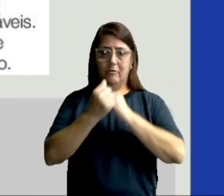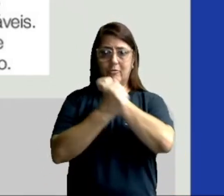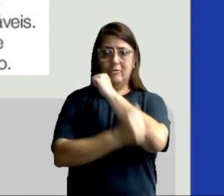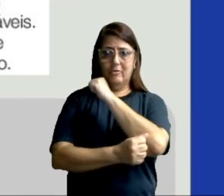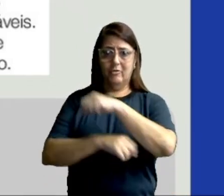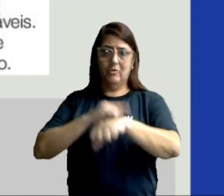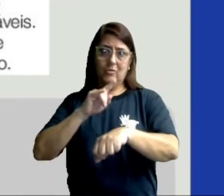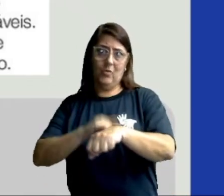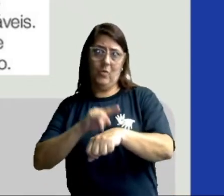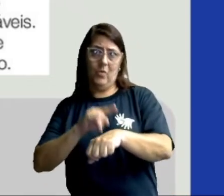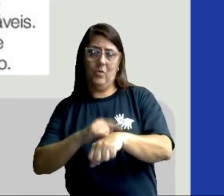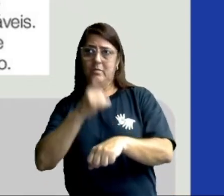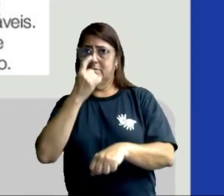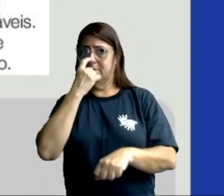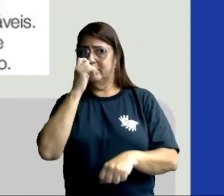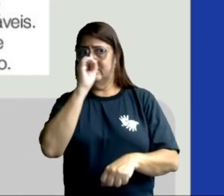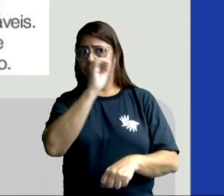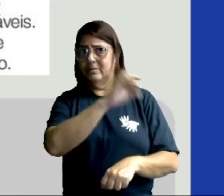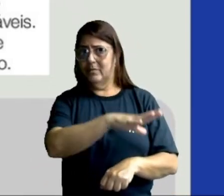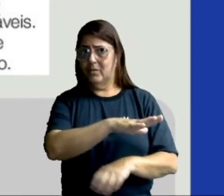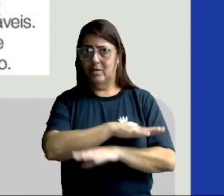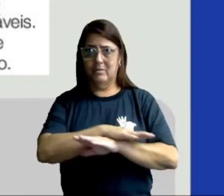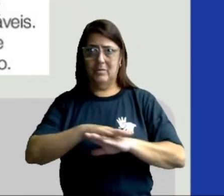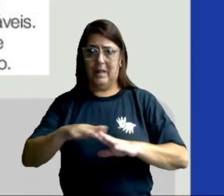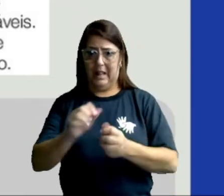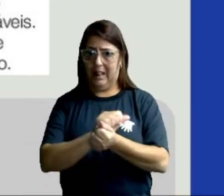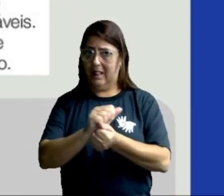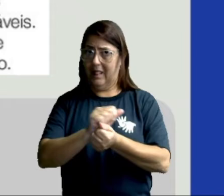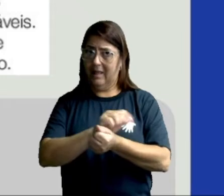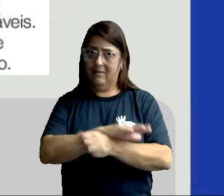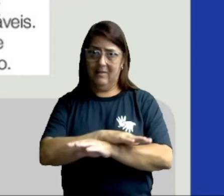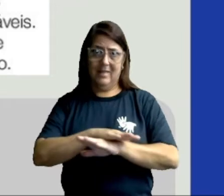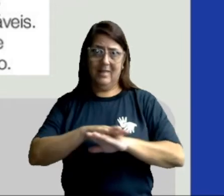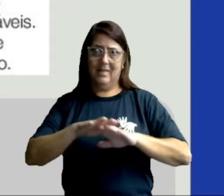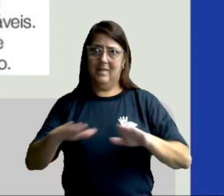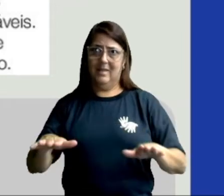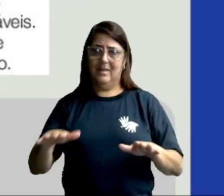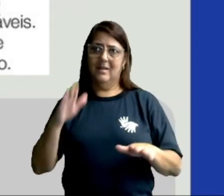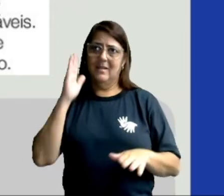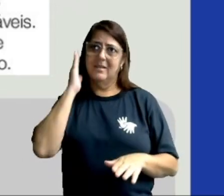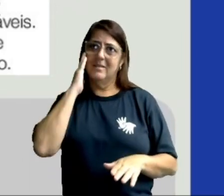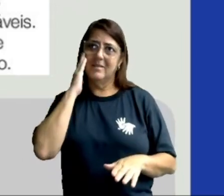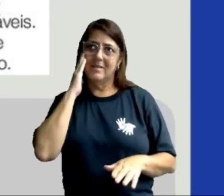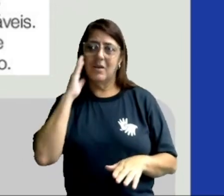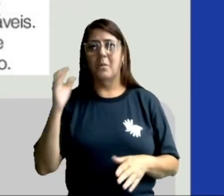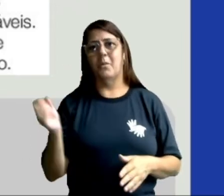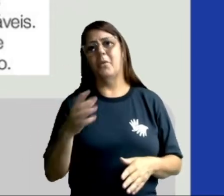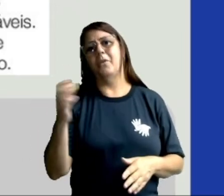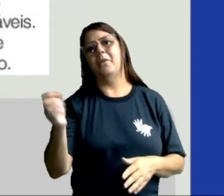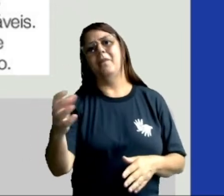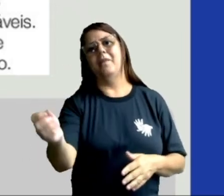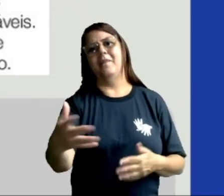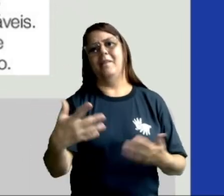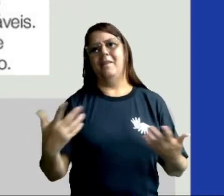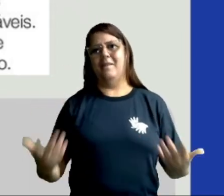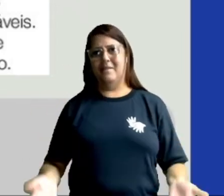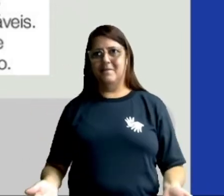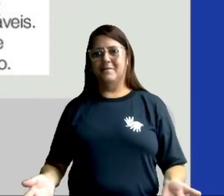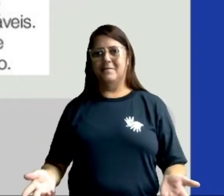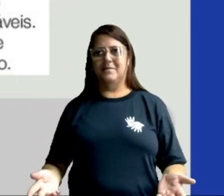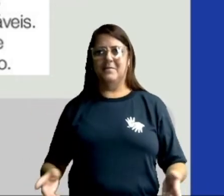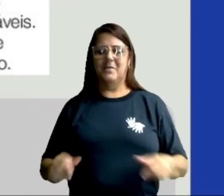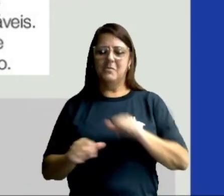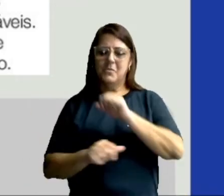certo? Que é a forma mais comum nos dias atuais, né? E é produzida a